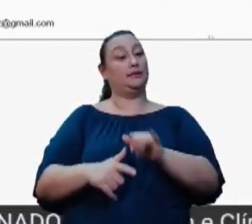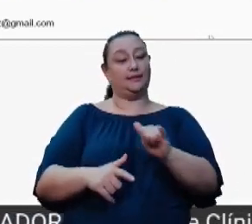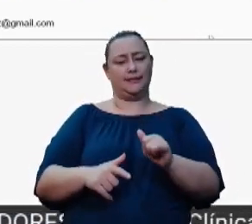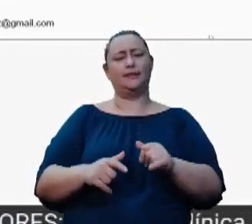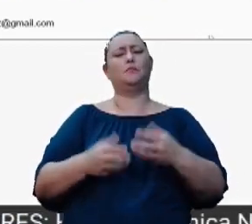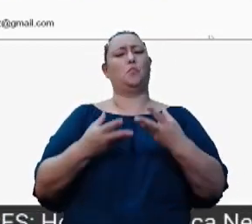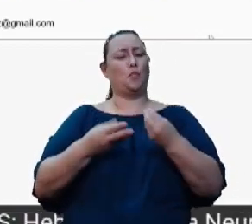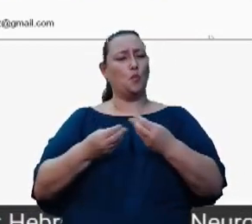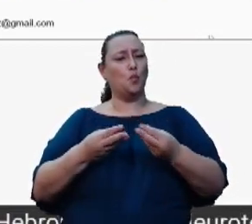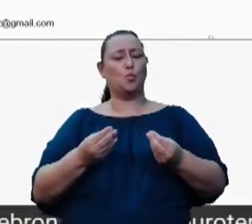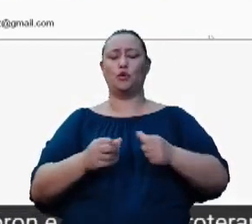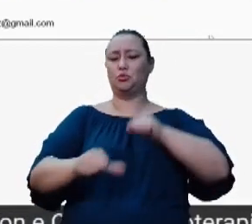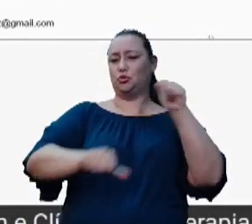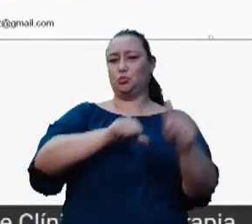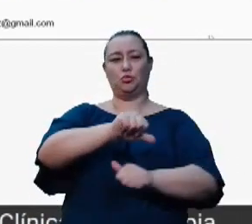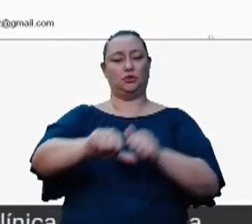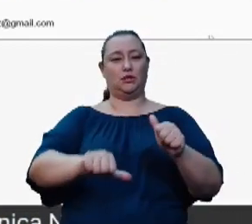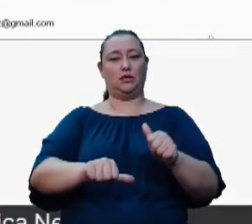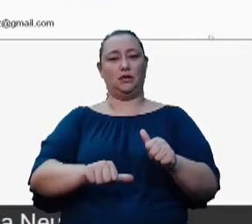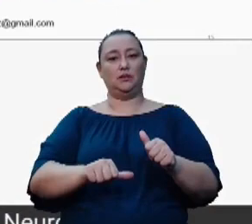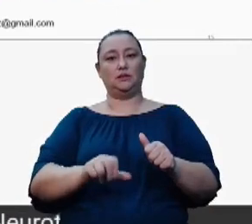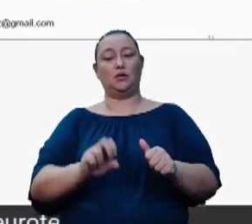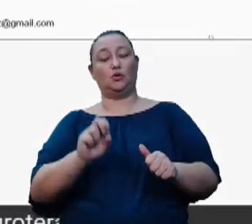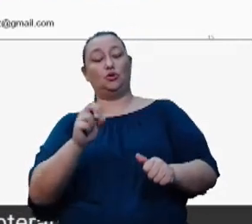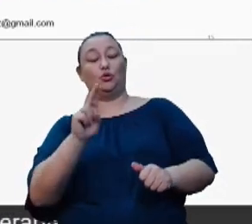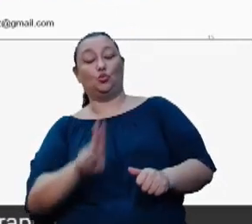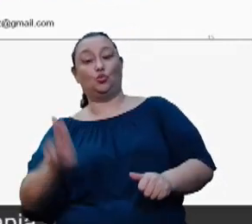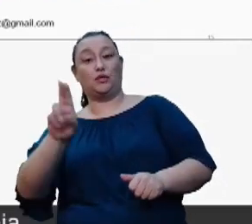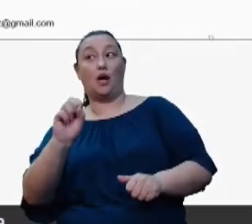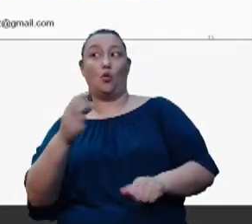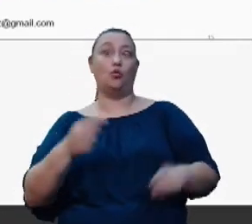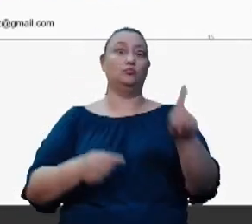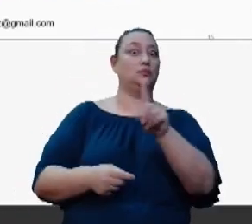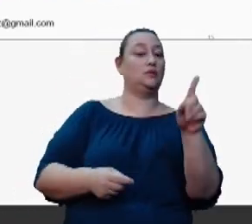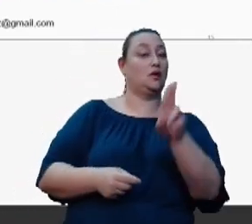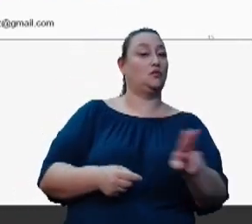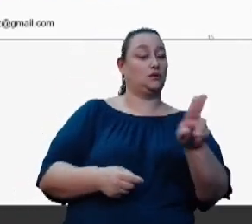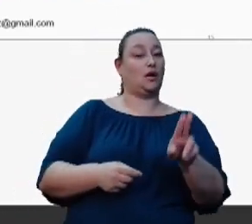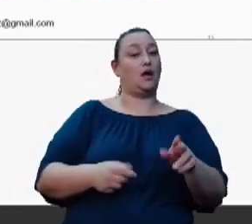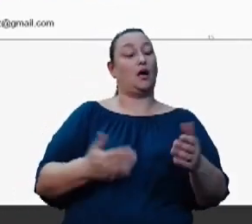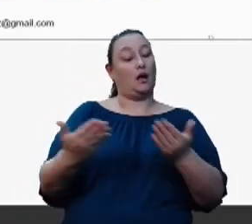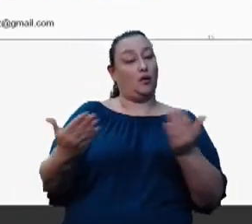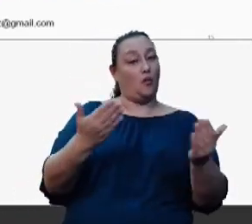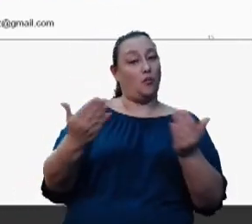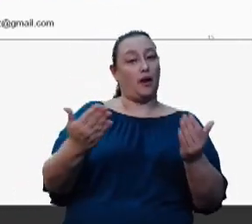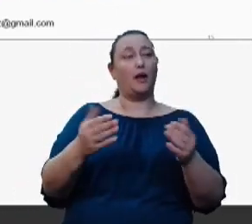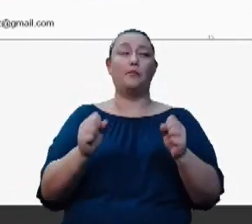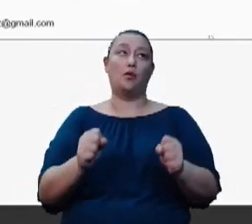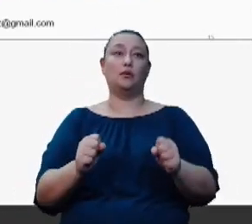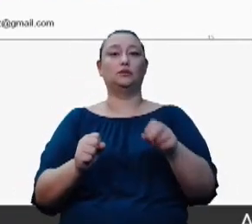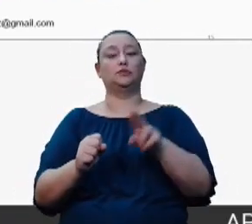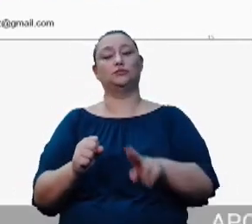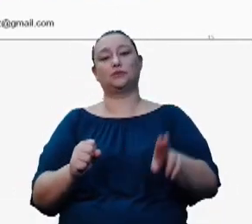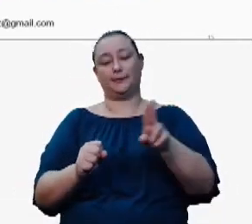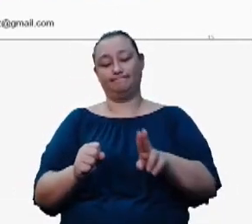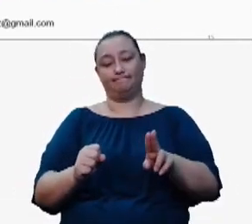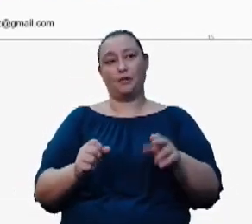mudança muito grande entre o uso ou não uso de baclofeno, aí poderia ser